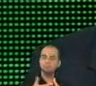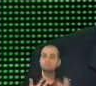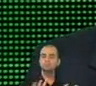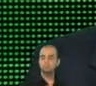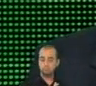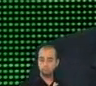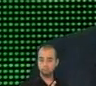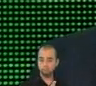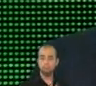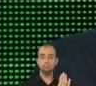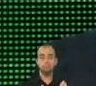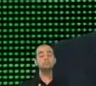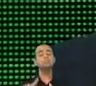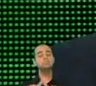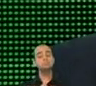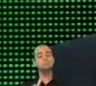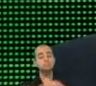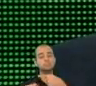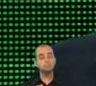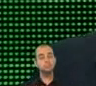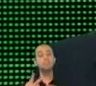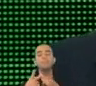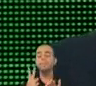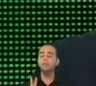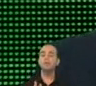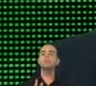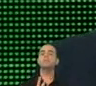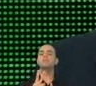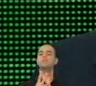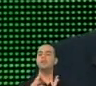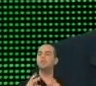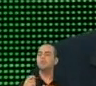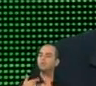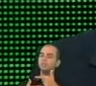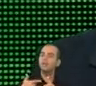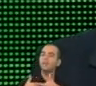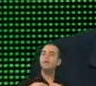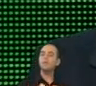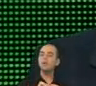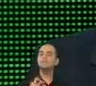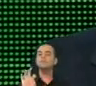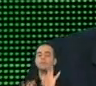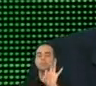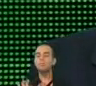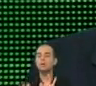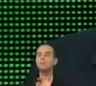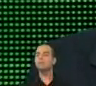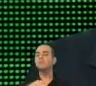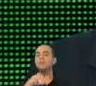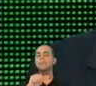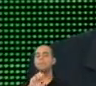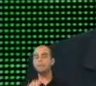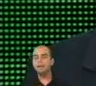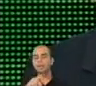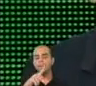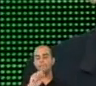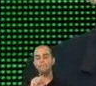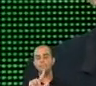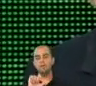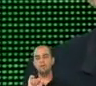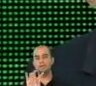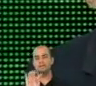2002, em várias áreas críticas. E, por último, dar sequência a todo aquele trabalho em torno do programa